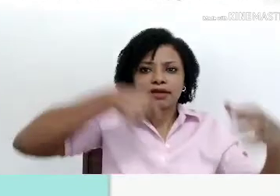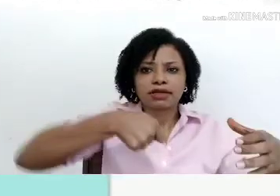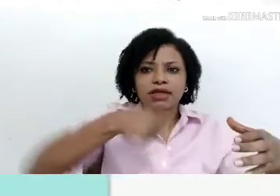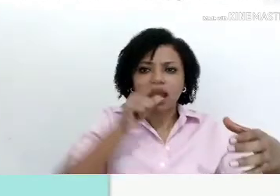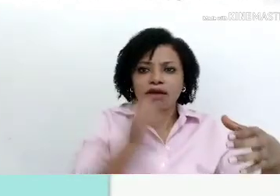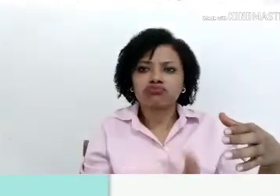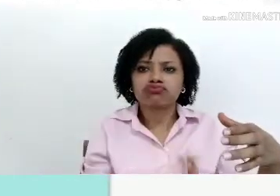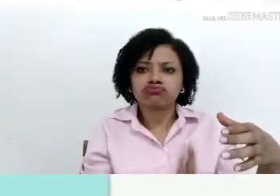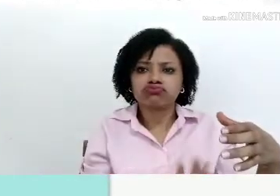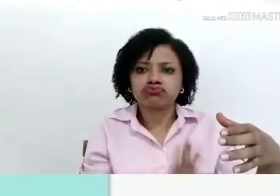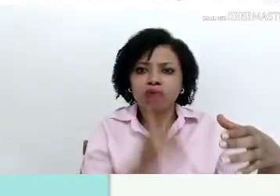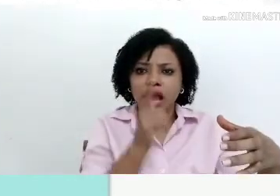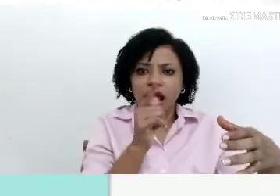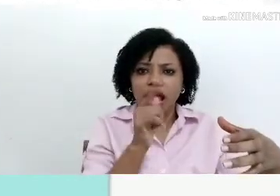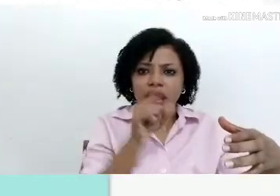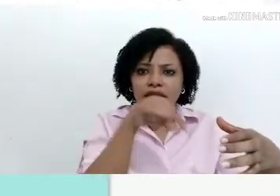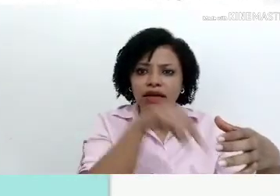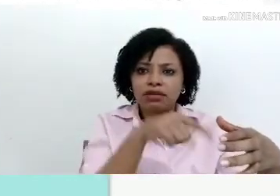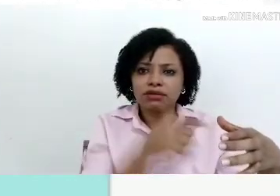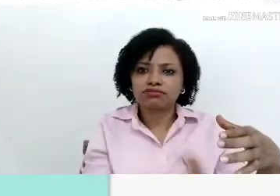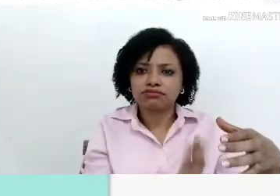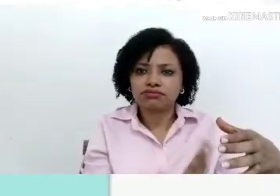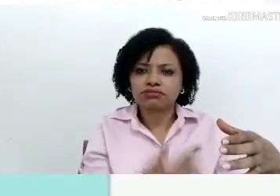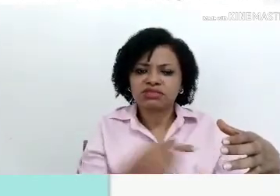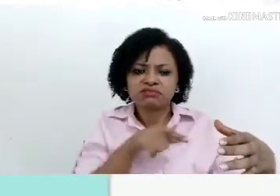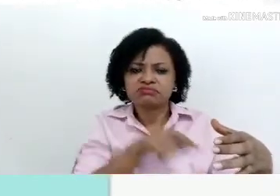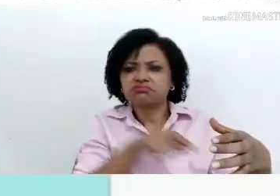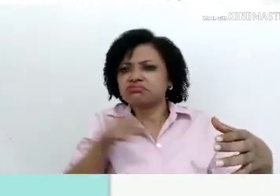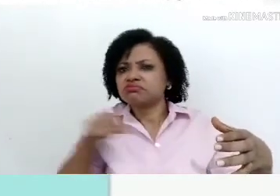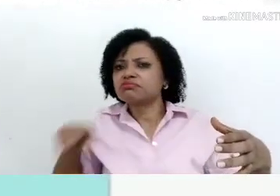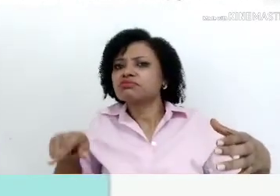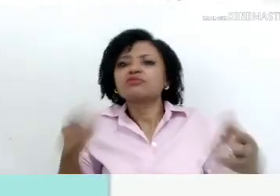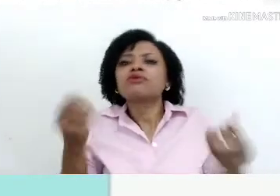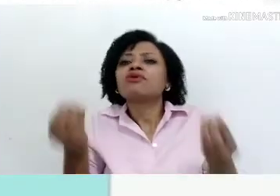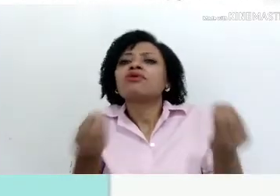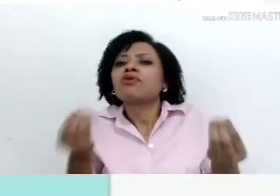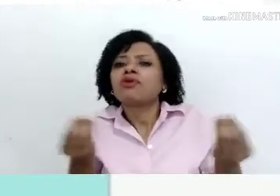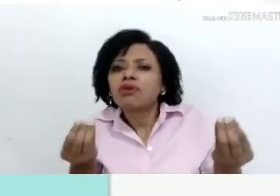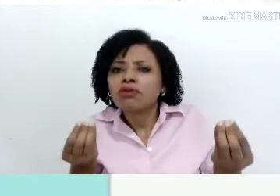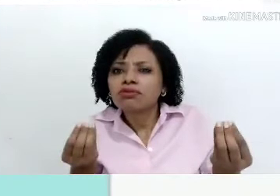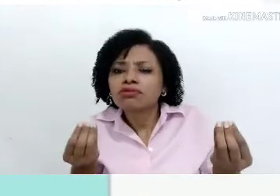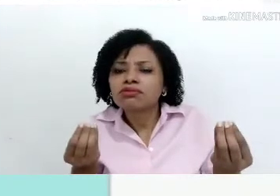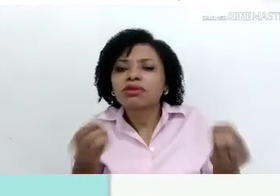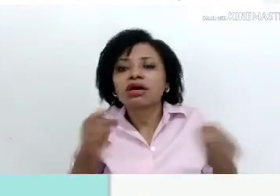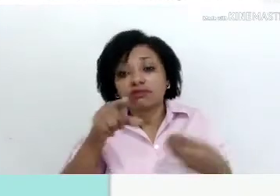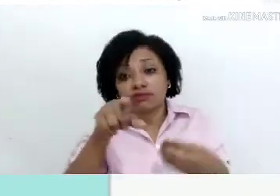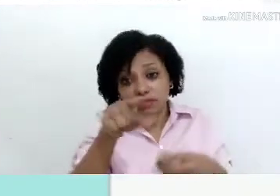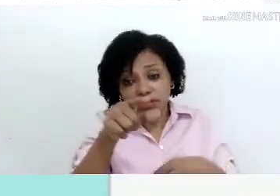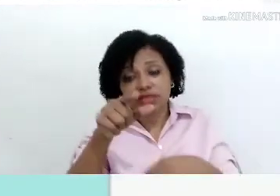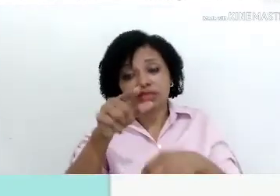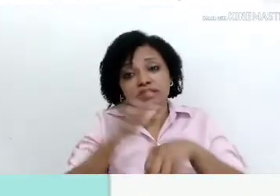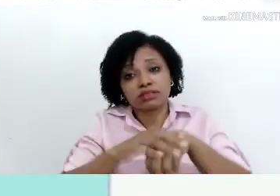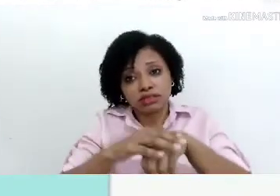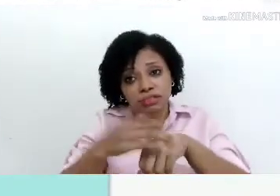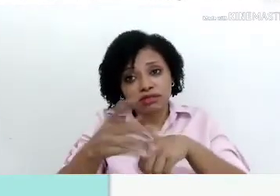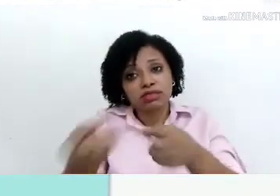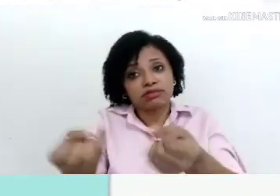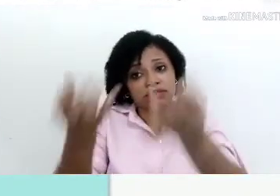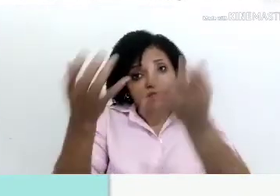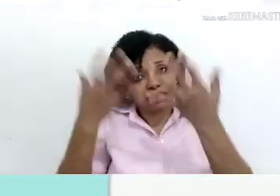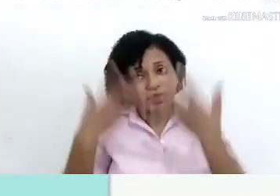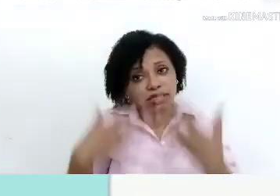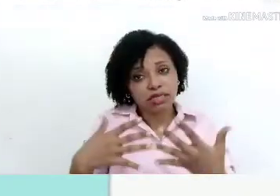né, do fogão. Em relação a esses processos, pode-se estimar que, novamente, vocês vão me dizer